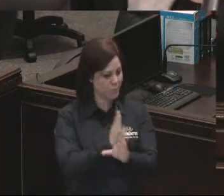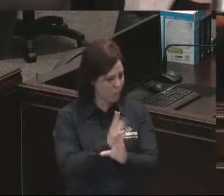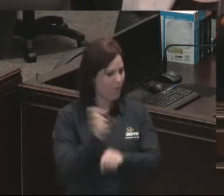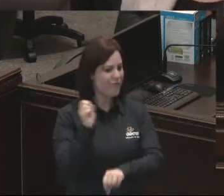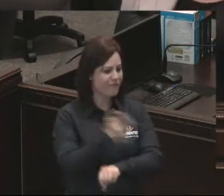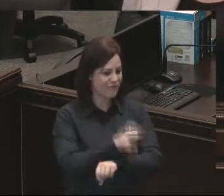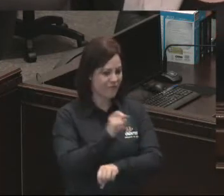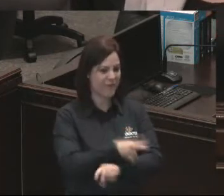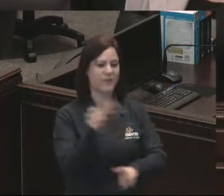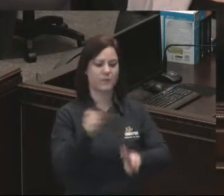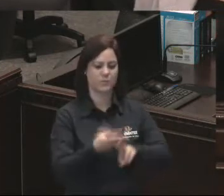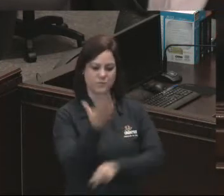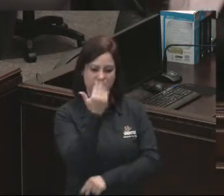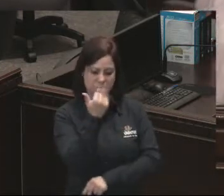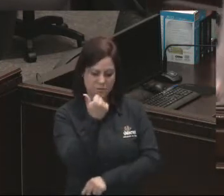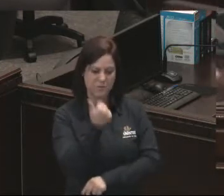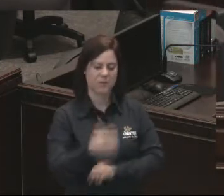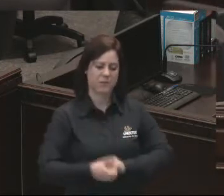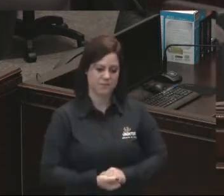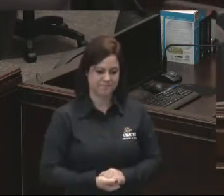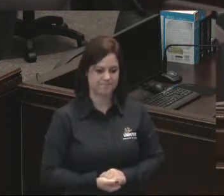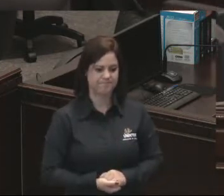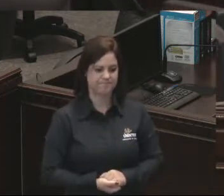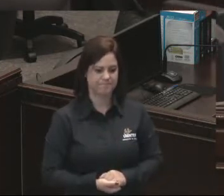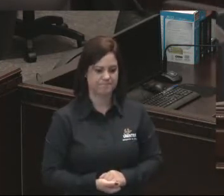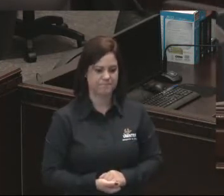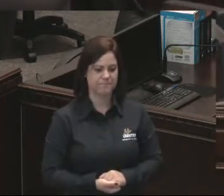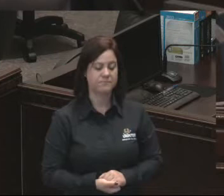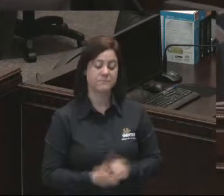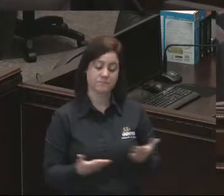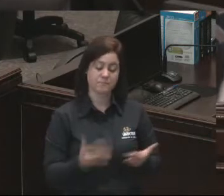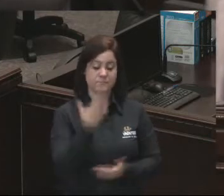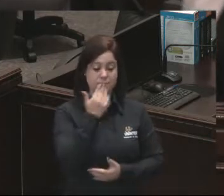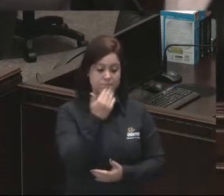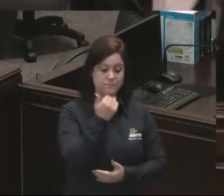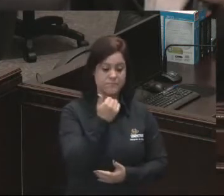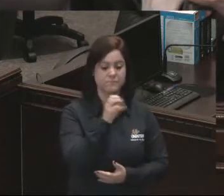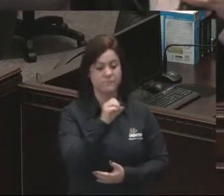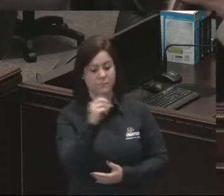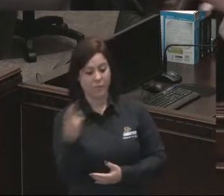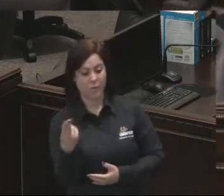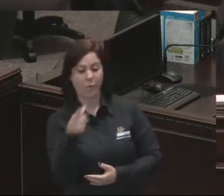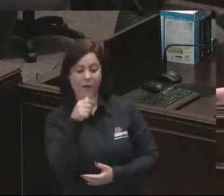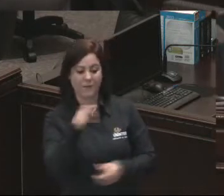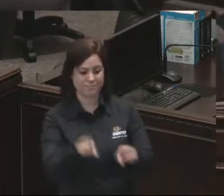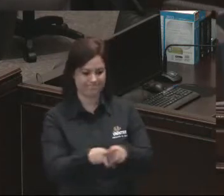ela aponta que seria a causa a alimentação, o alimento ou, caso, a água.